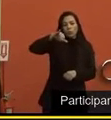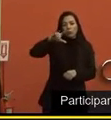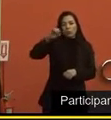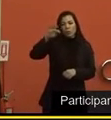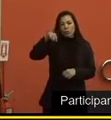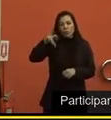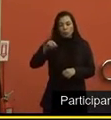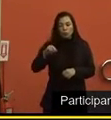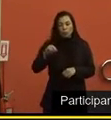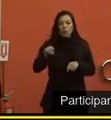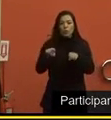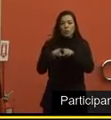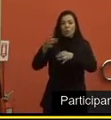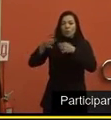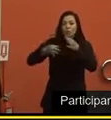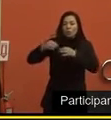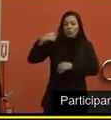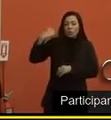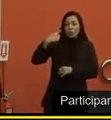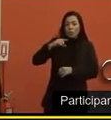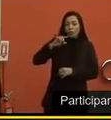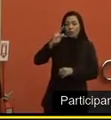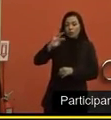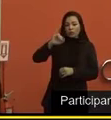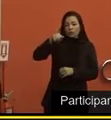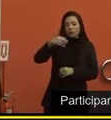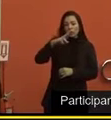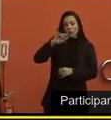Delgado Soares, juiz de direito, TJRJ;